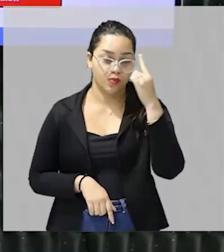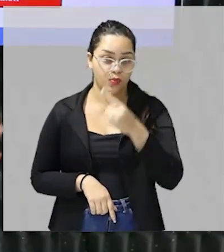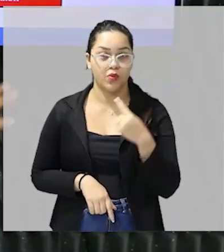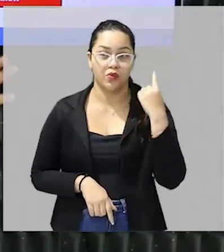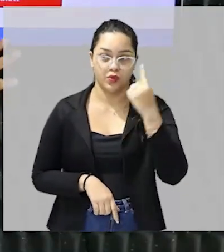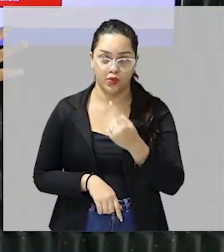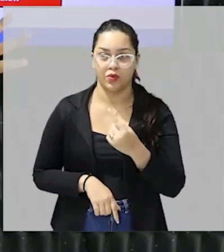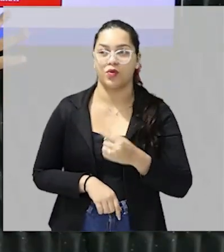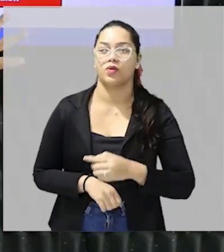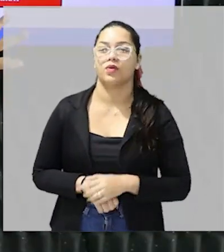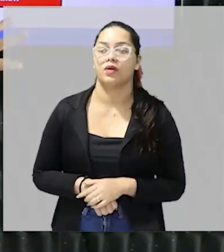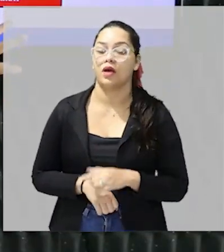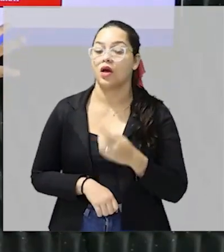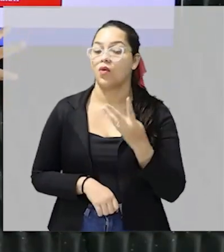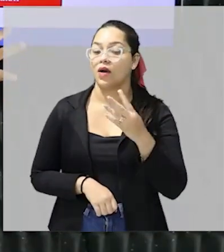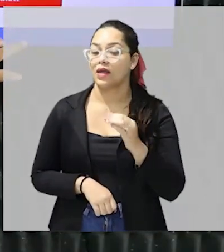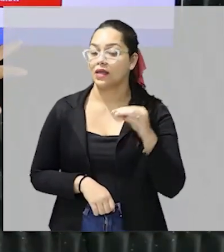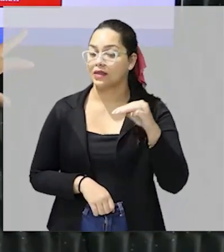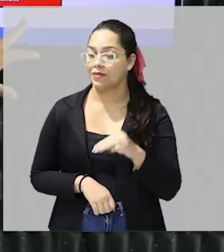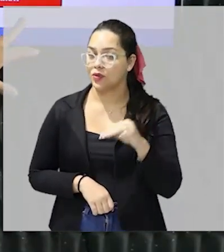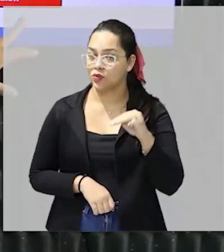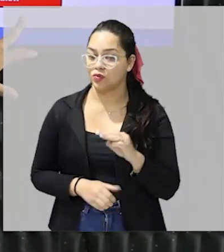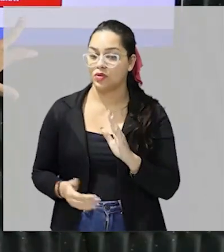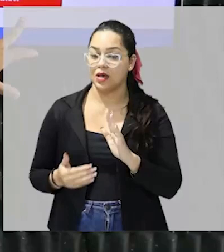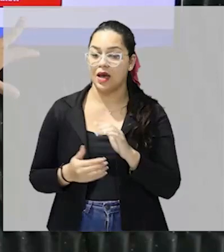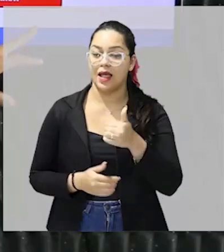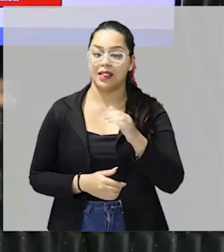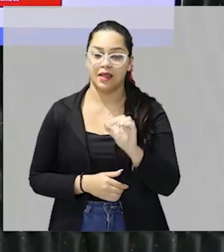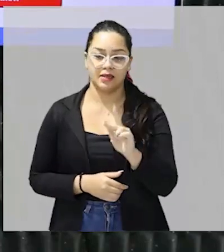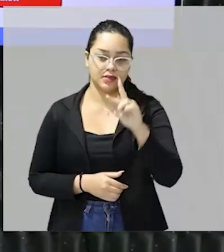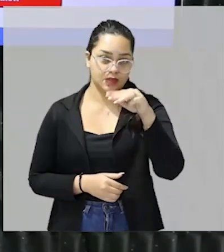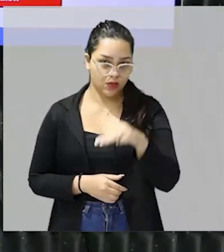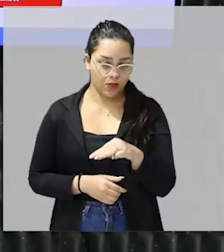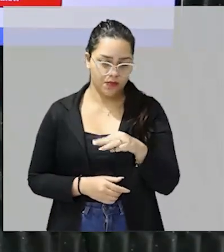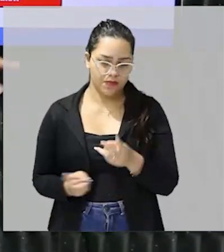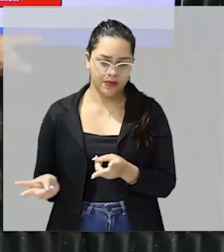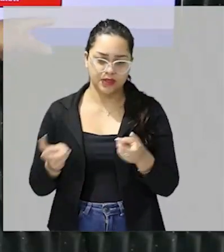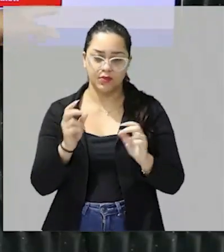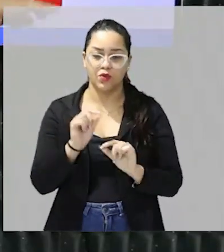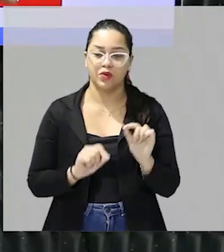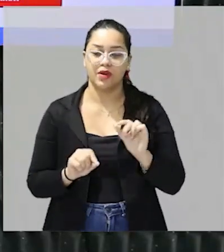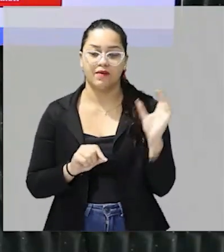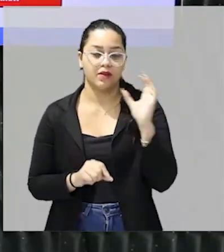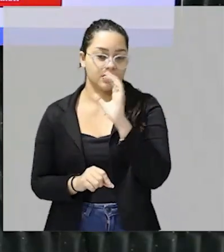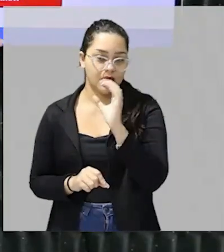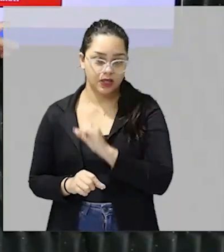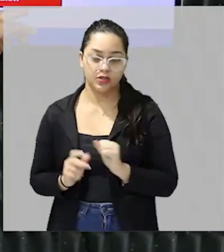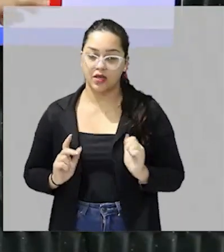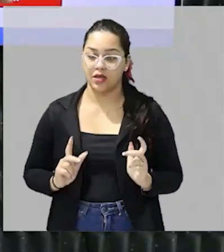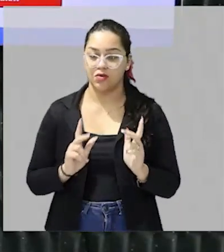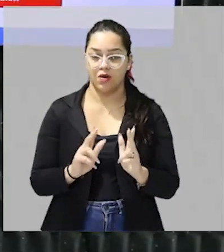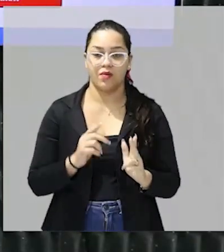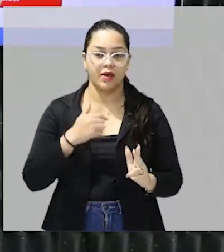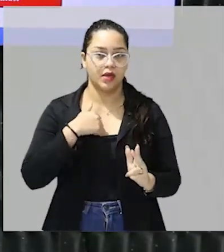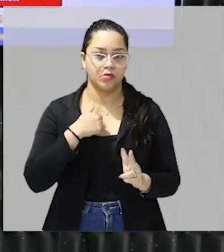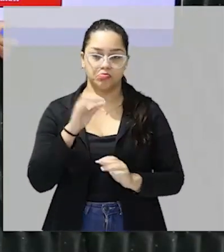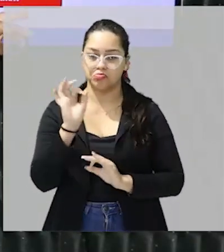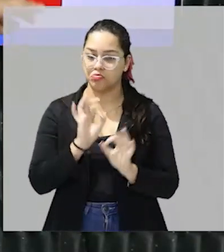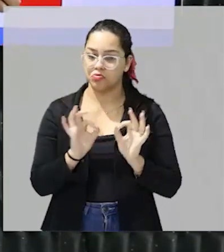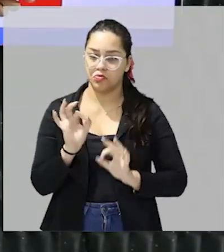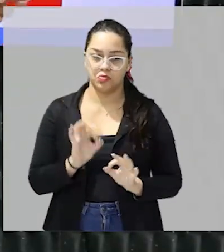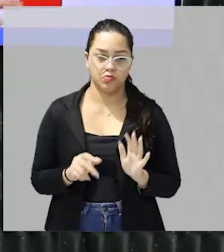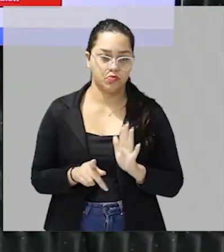treino. Ele vai correr 40 minutos a 10 quilômetros. Percebam que a velocidade é a mesma. Eu não mexi